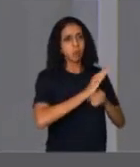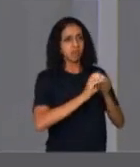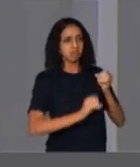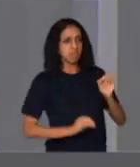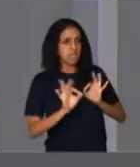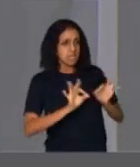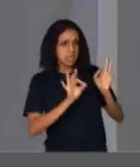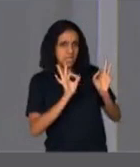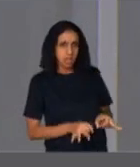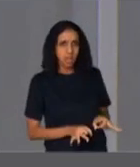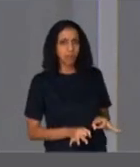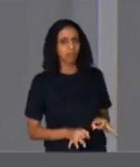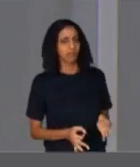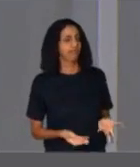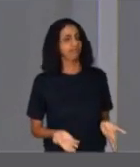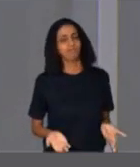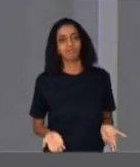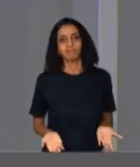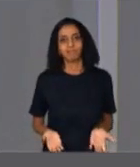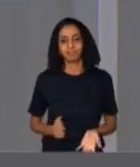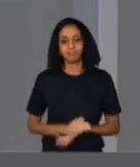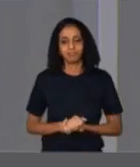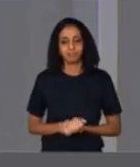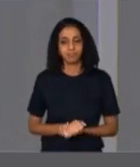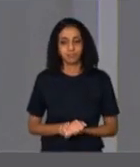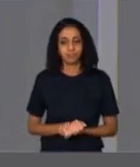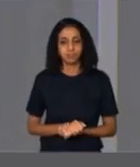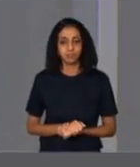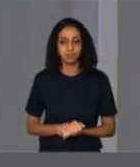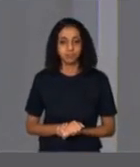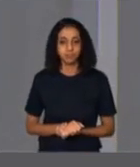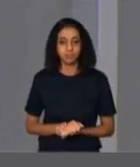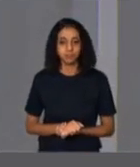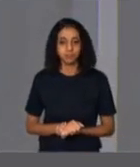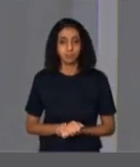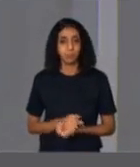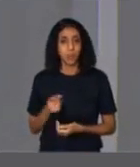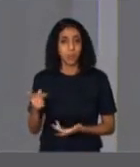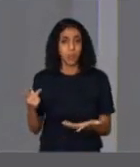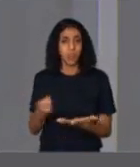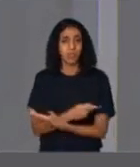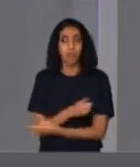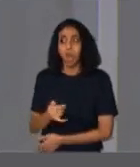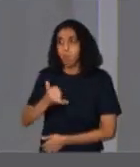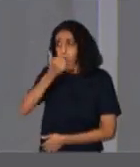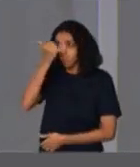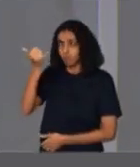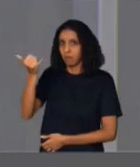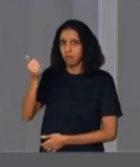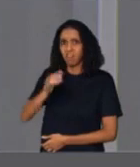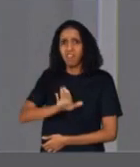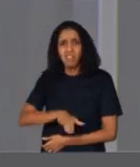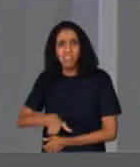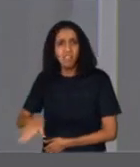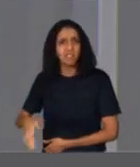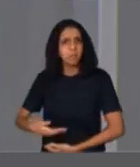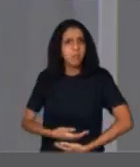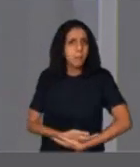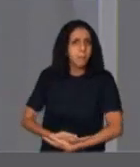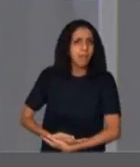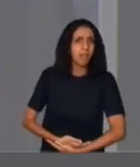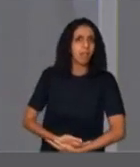Então, esse tipo de acontecimento infausto, ele tira vidas de crianças, de